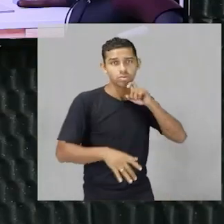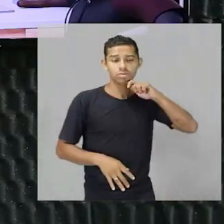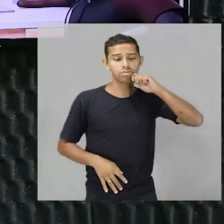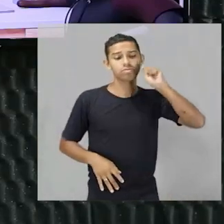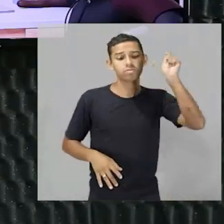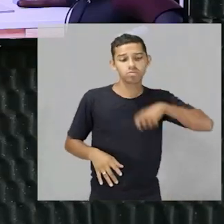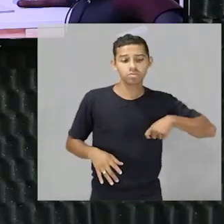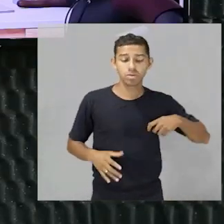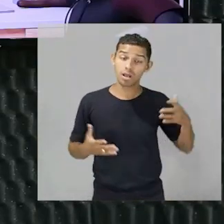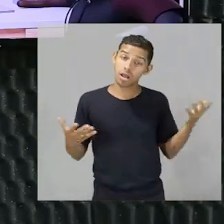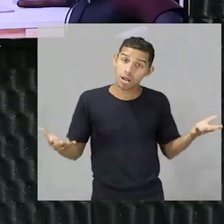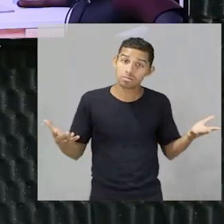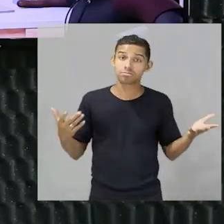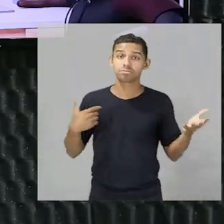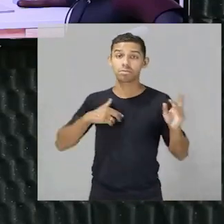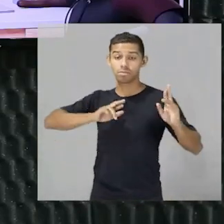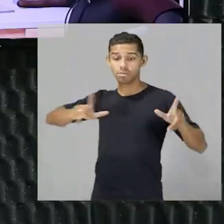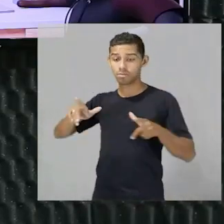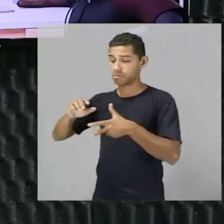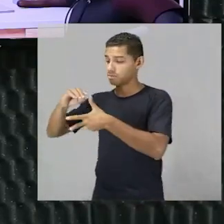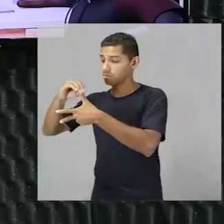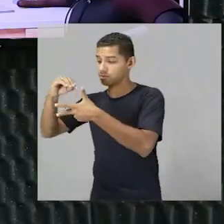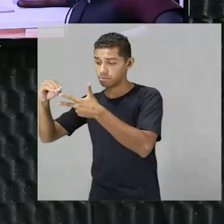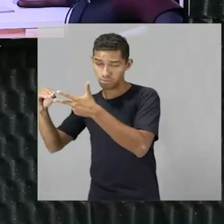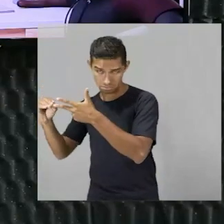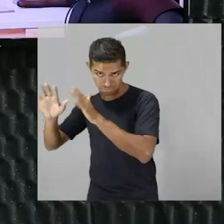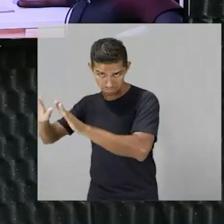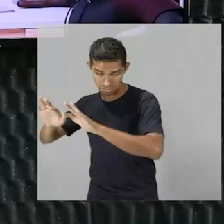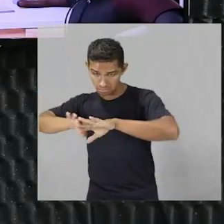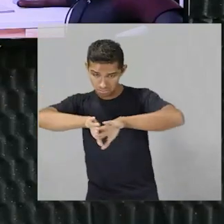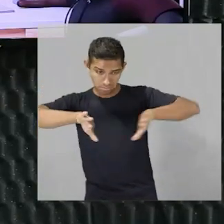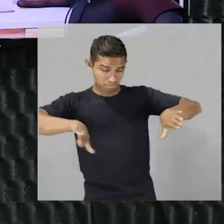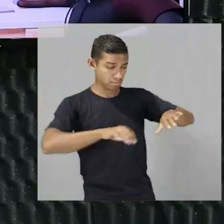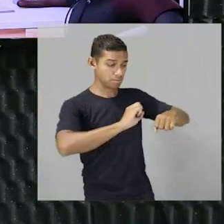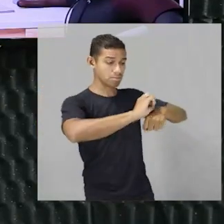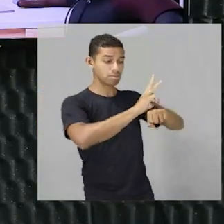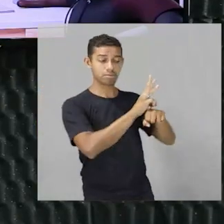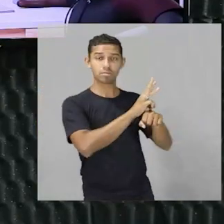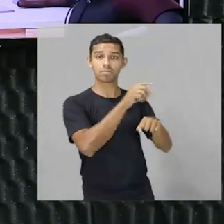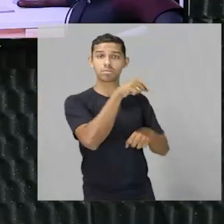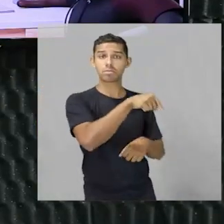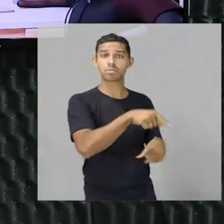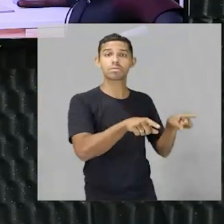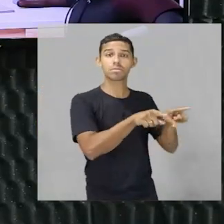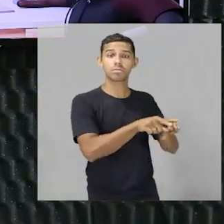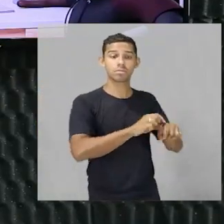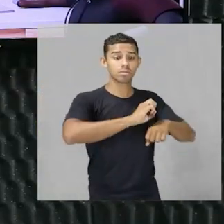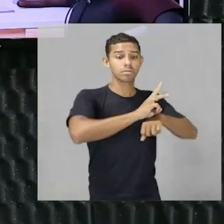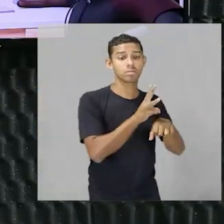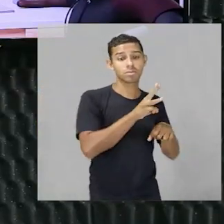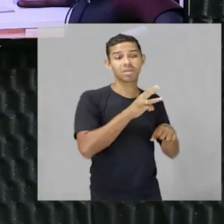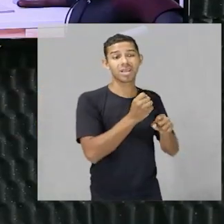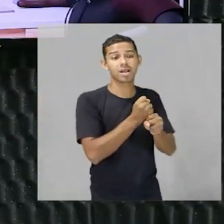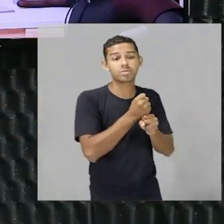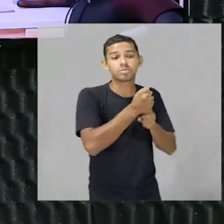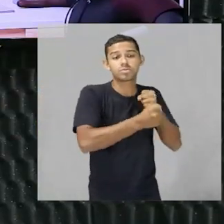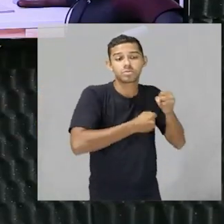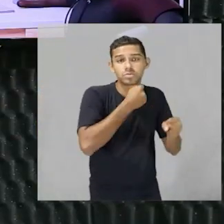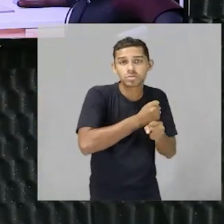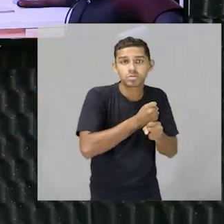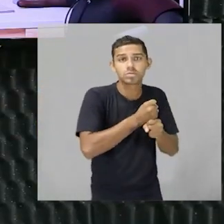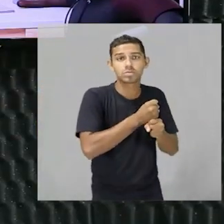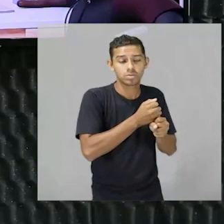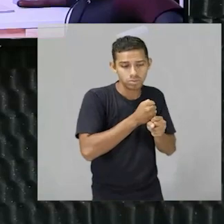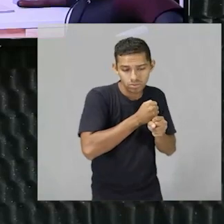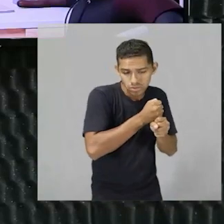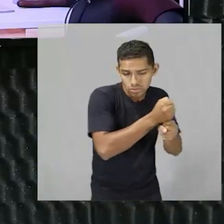uma diferença para o EMA. Por quê, Marcos? Porque a prova da UEMA, do PAS, ela é elaborada anualmente. Então, se você for prestar atenção, as